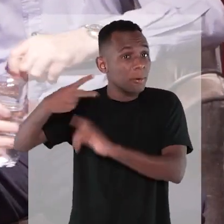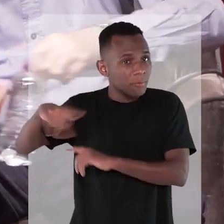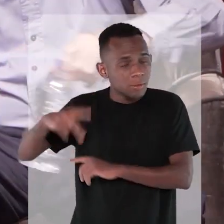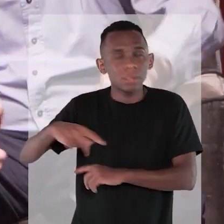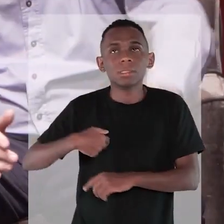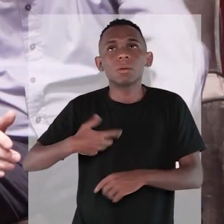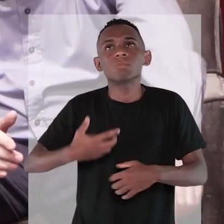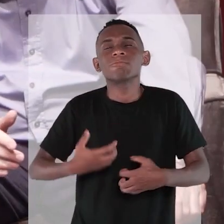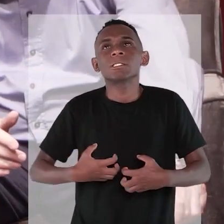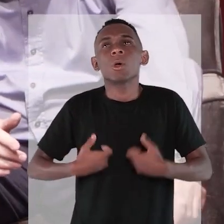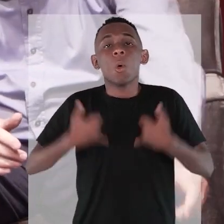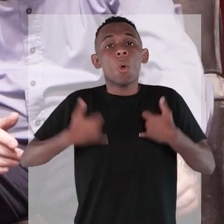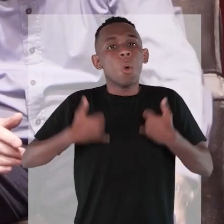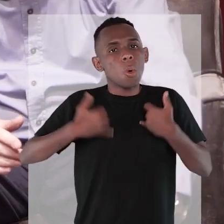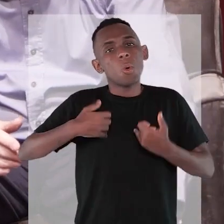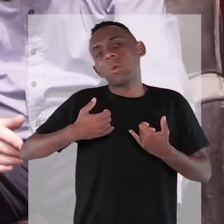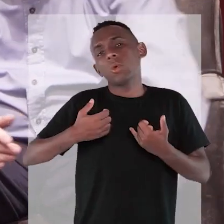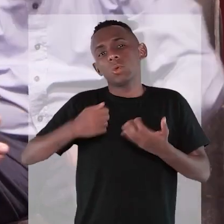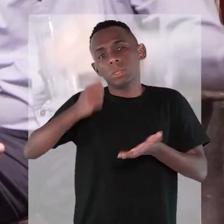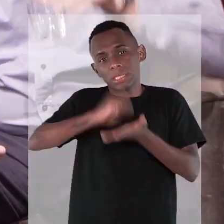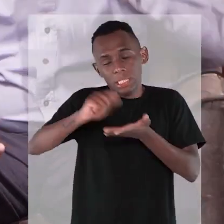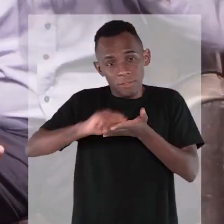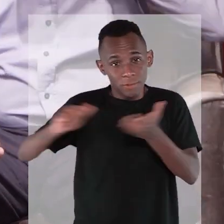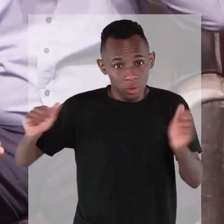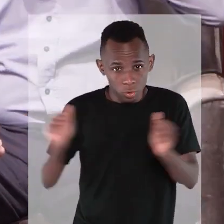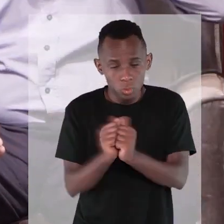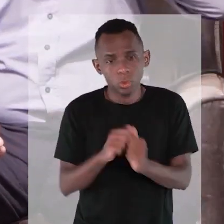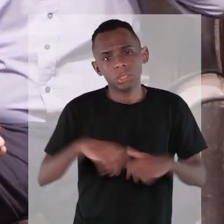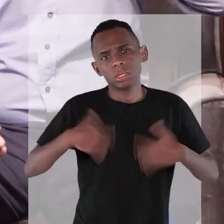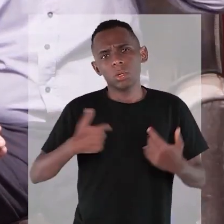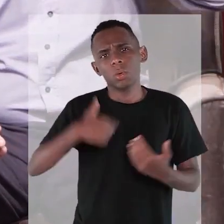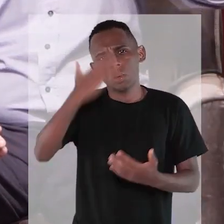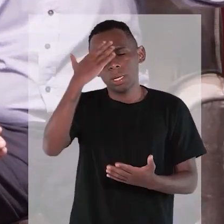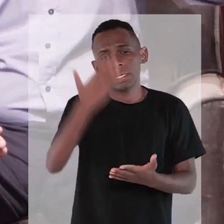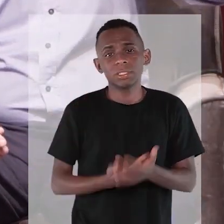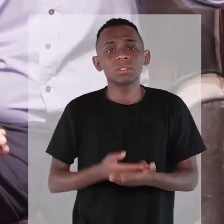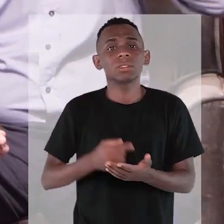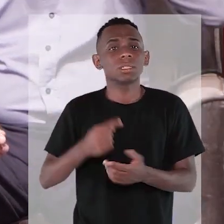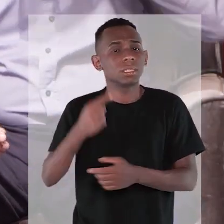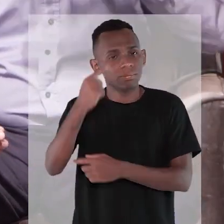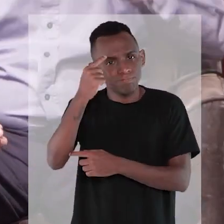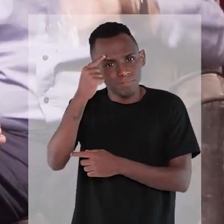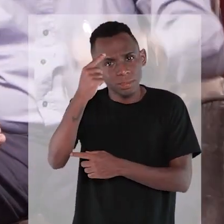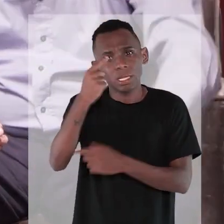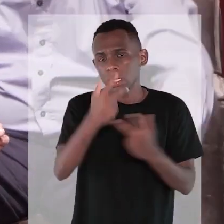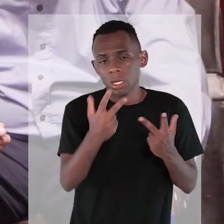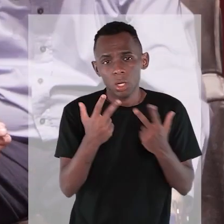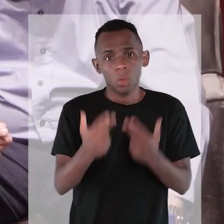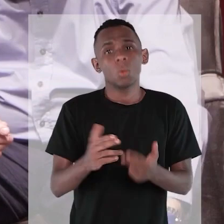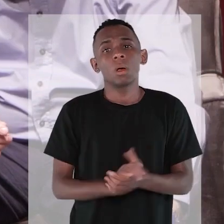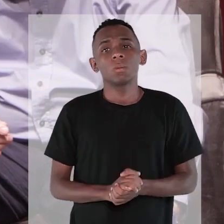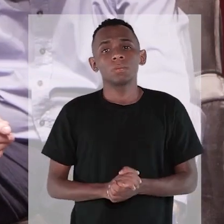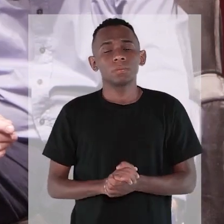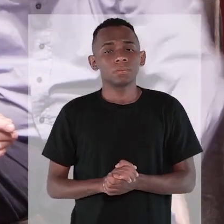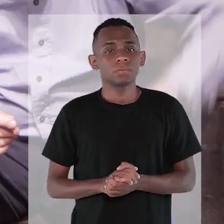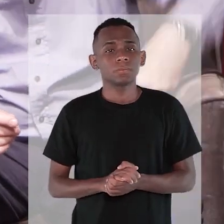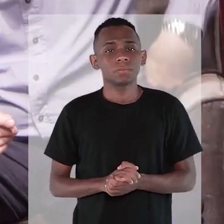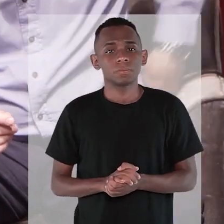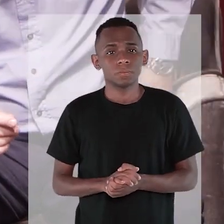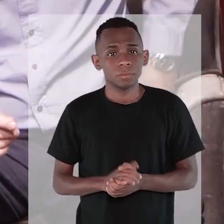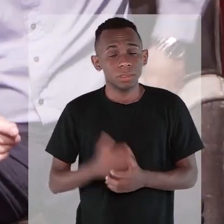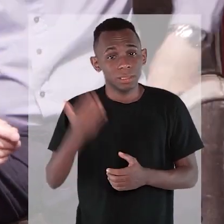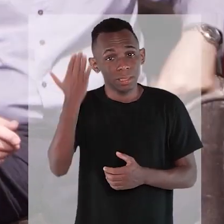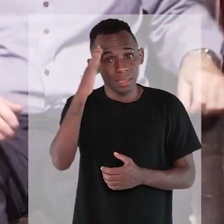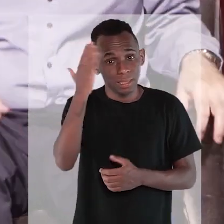com vocês. E eu acho que é isso, né? A gente partiu dessa ideia comum da destruição, da gente entender